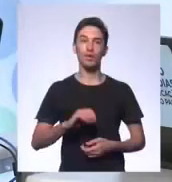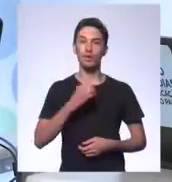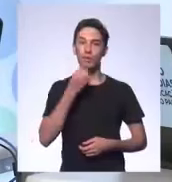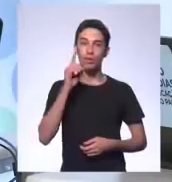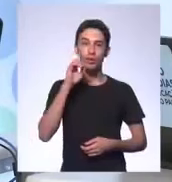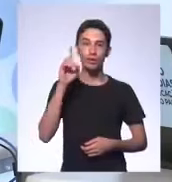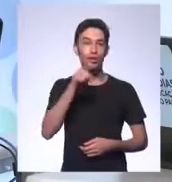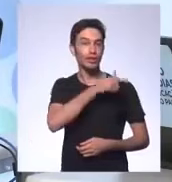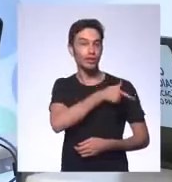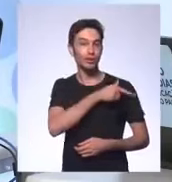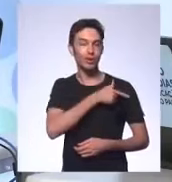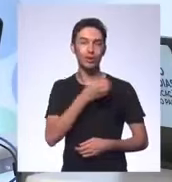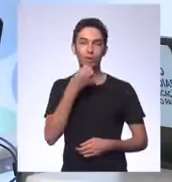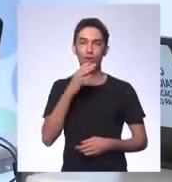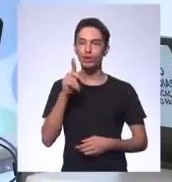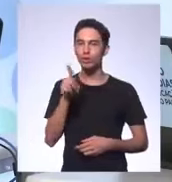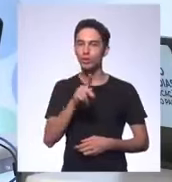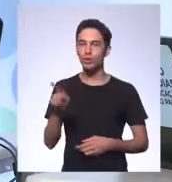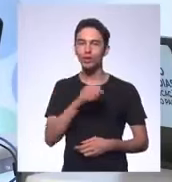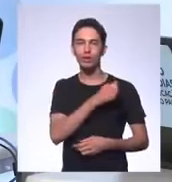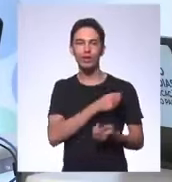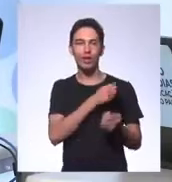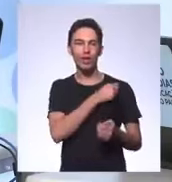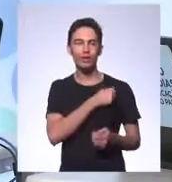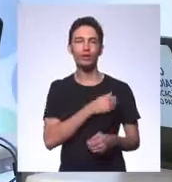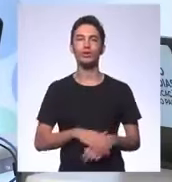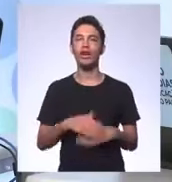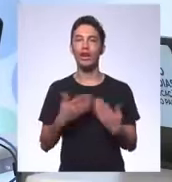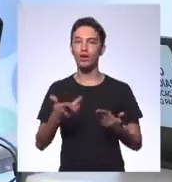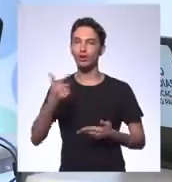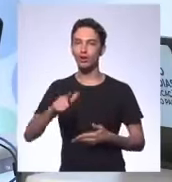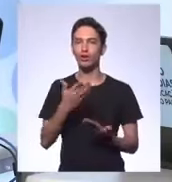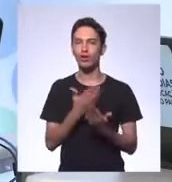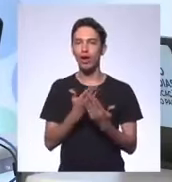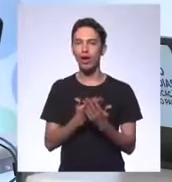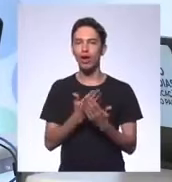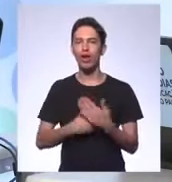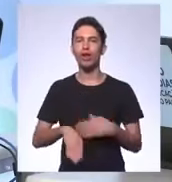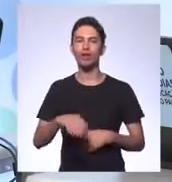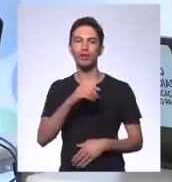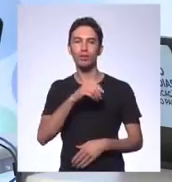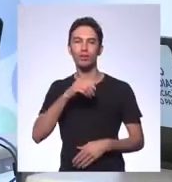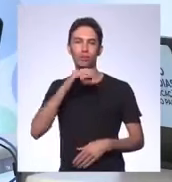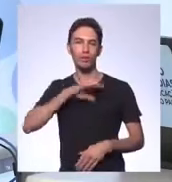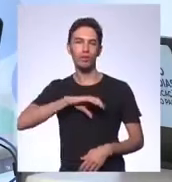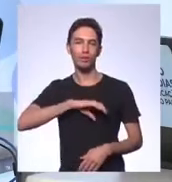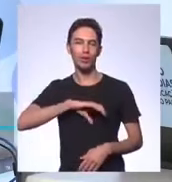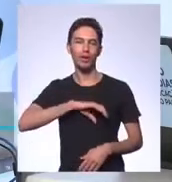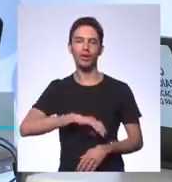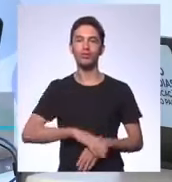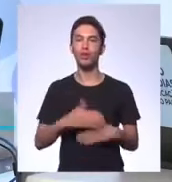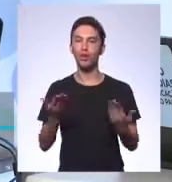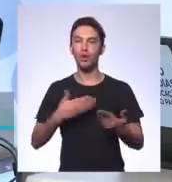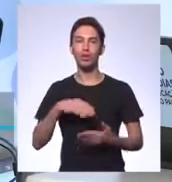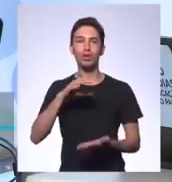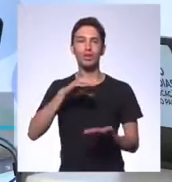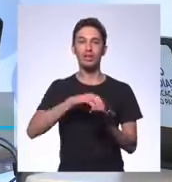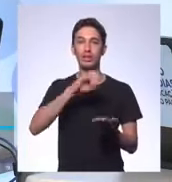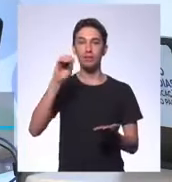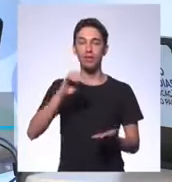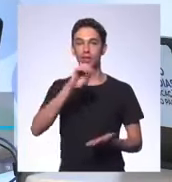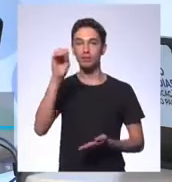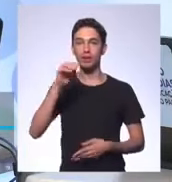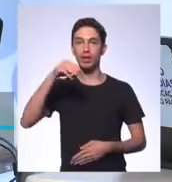Bom dia, sétimo ano, bom dia, professores e alunos. Mais uma aula de língua portuguesa. Hoje, CMSP